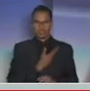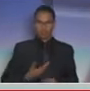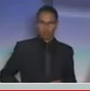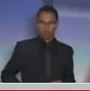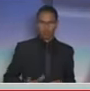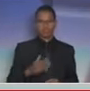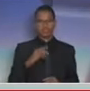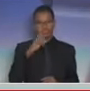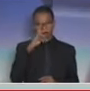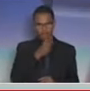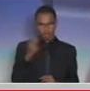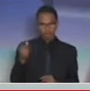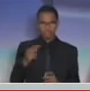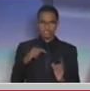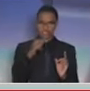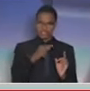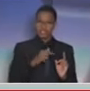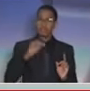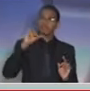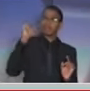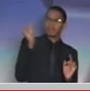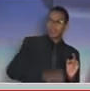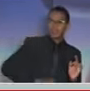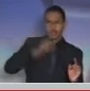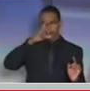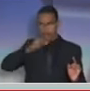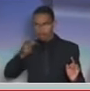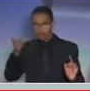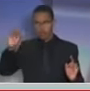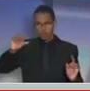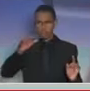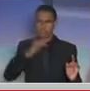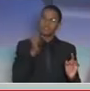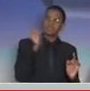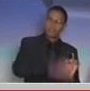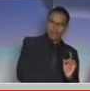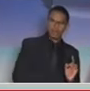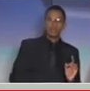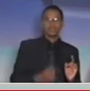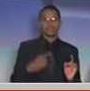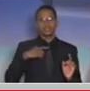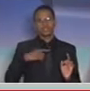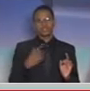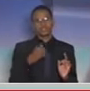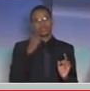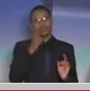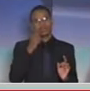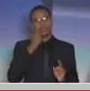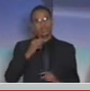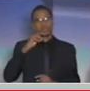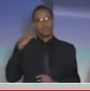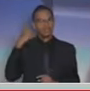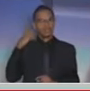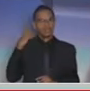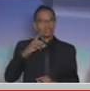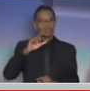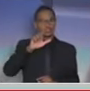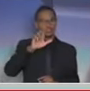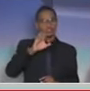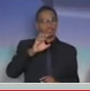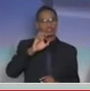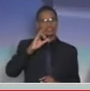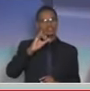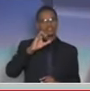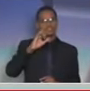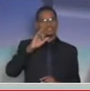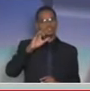do que o Alckmin, é pior do que o governador Alckmin, né? E a deputada Leci Brandão, que nos antecedeu há pouco, falou